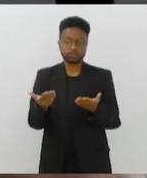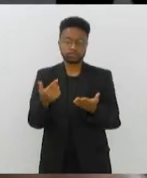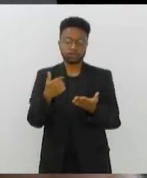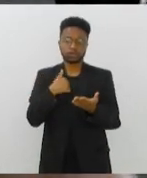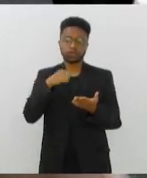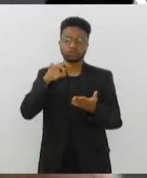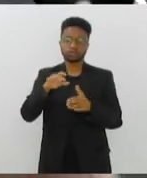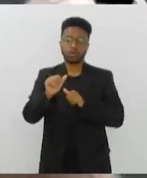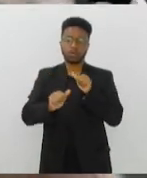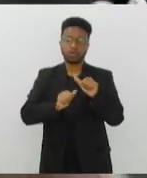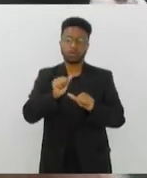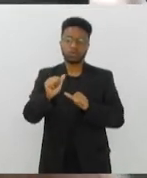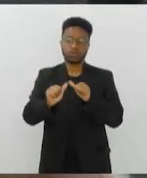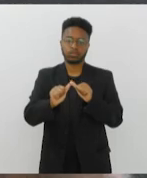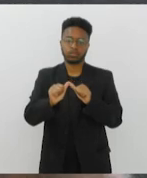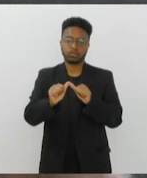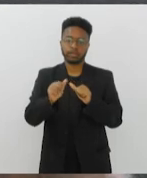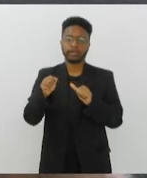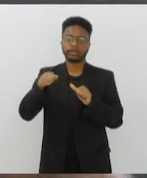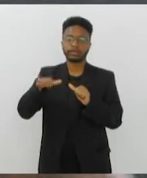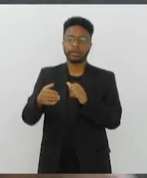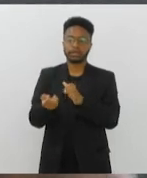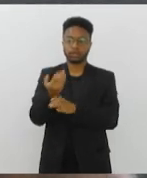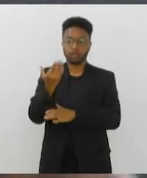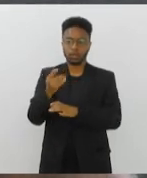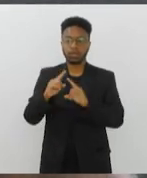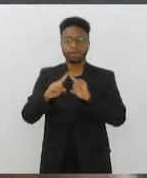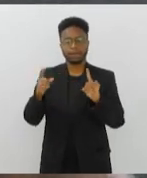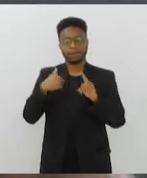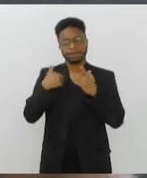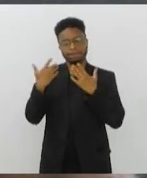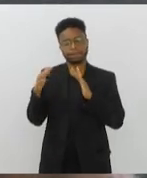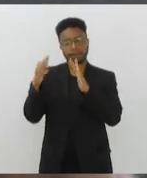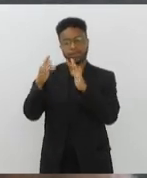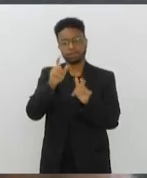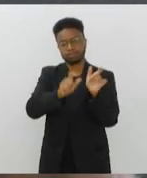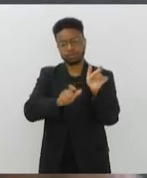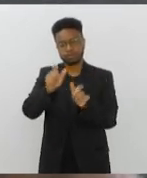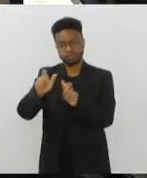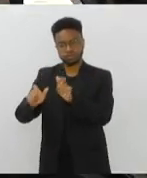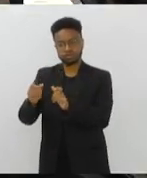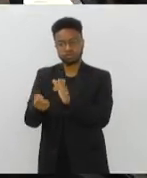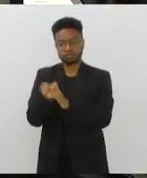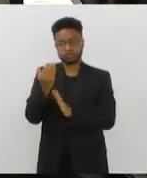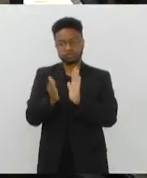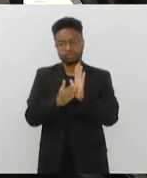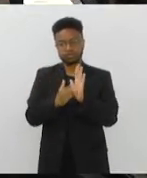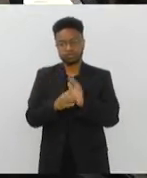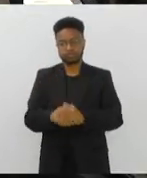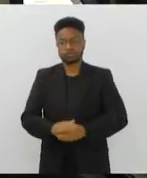alterando a autoria, mas ainda assim parabenizando os autores da proposição.